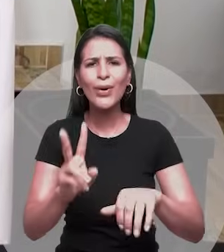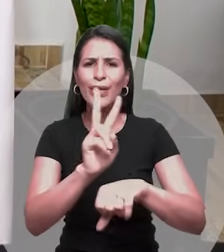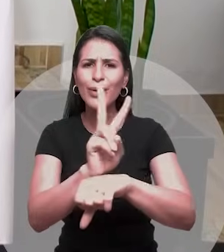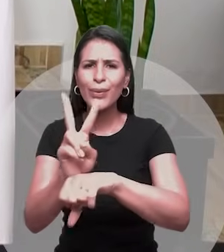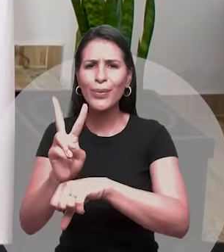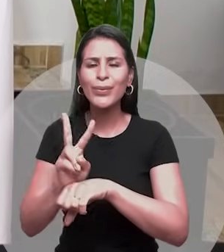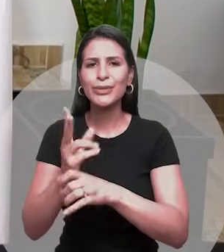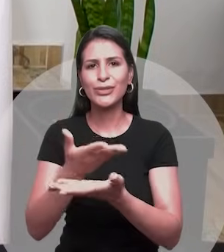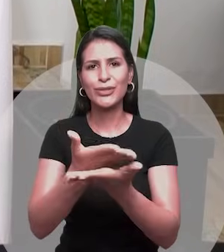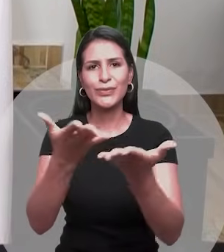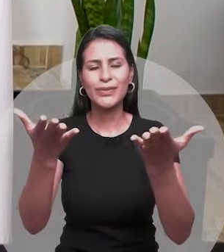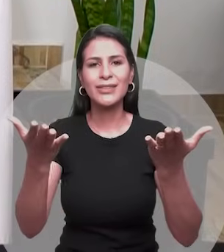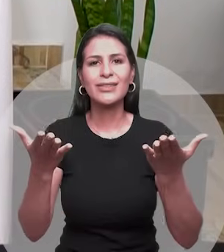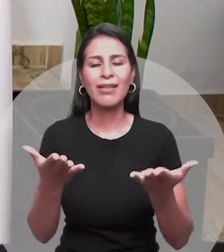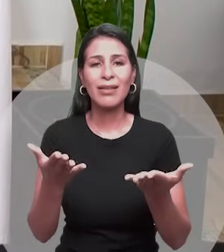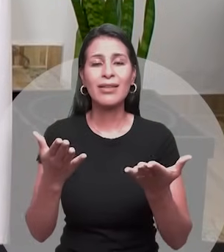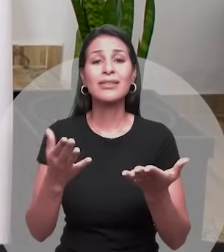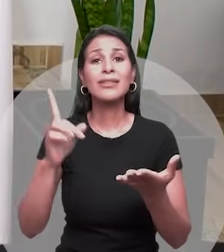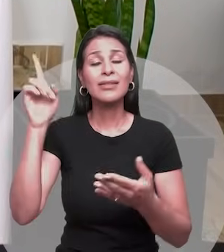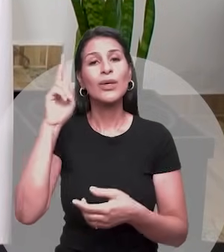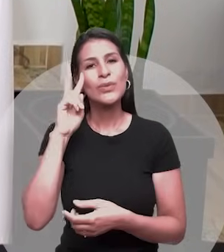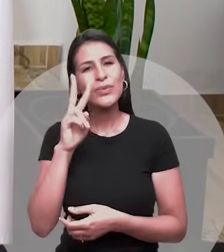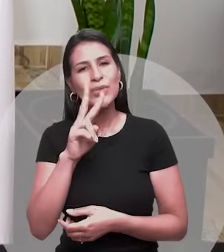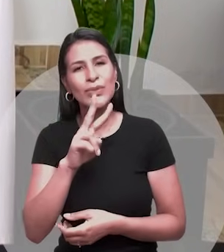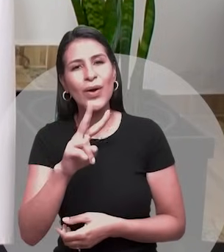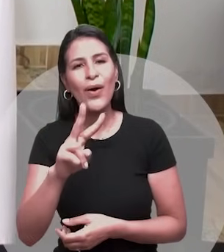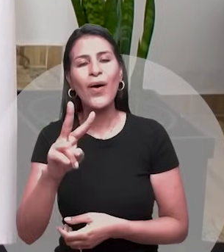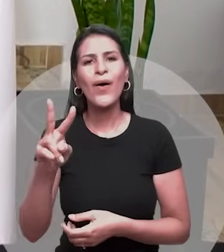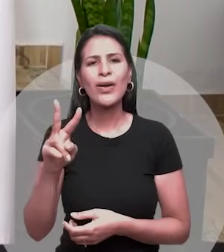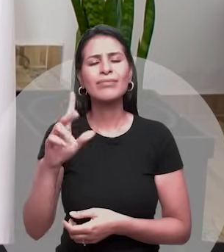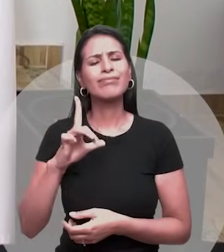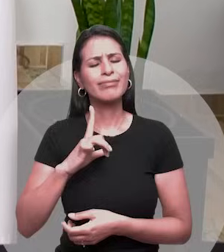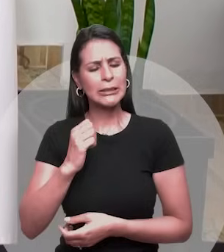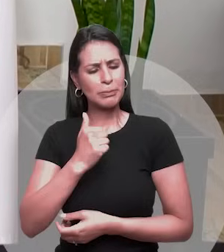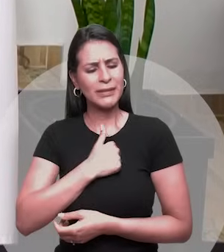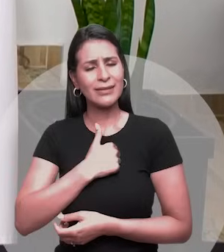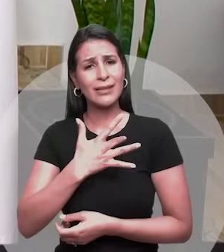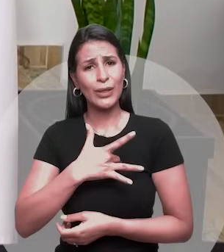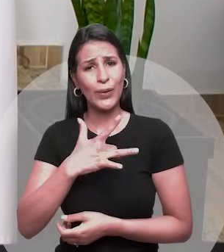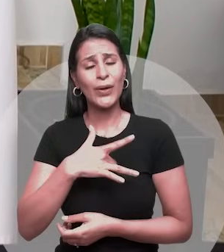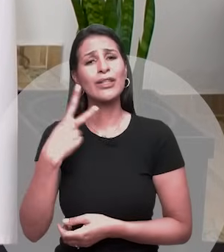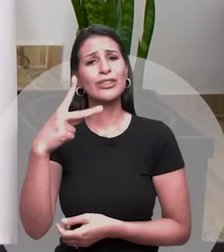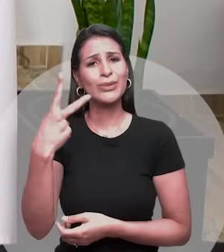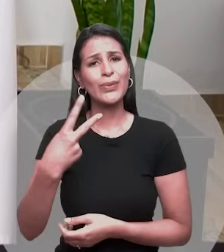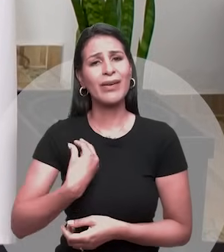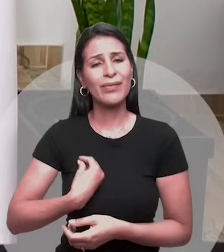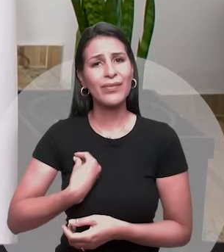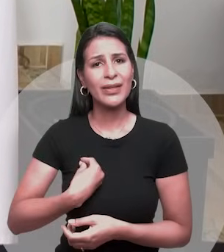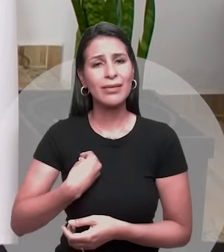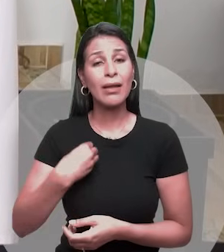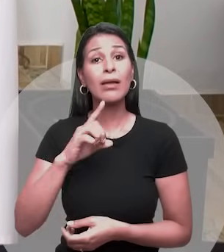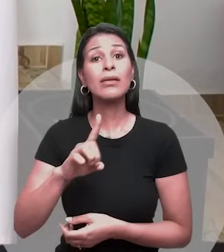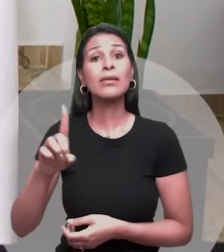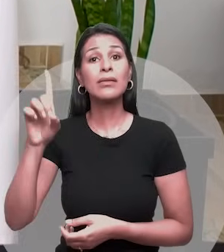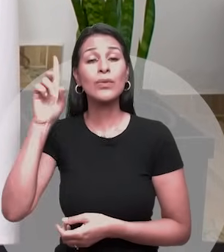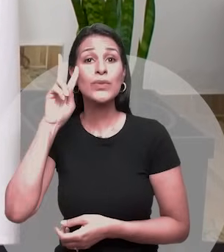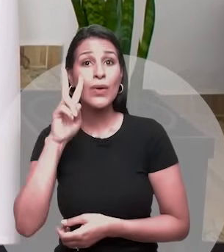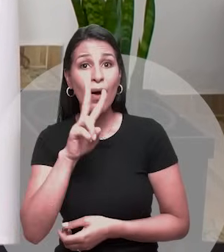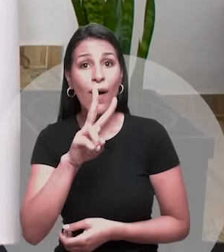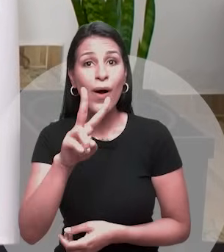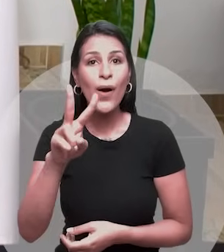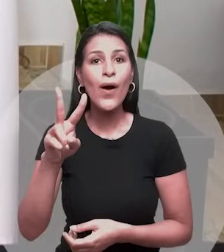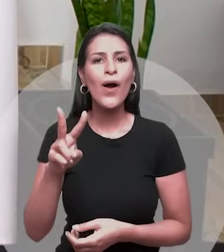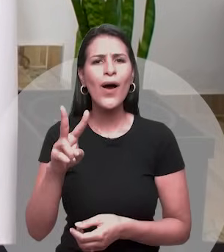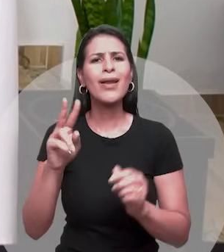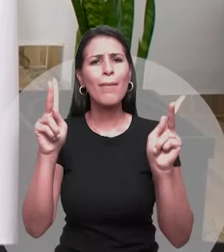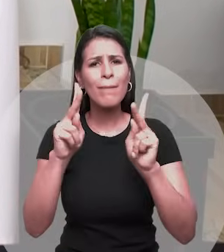guarde. Que o Senhor faça resplandecer o Seu rosto sobre ti e tenha misericórdia de ti. Que o Senhor sobre ti levante o Seu